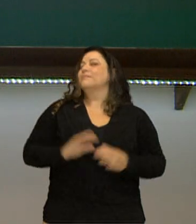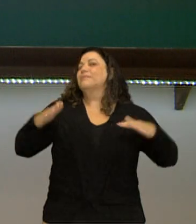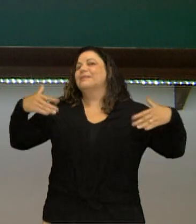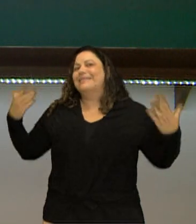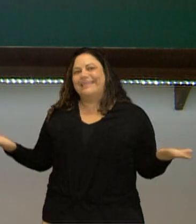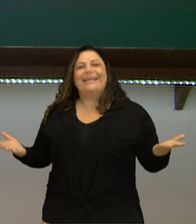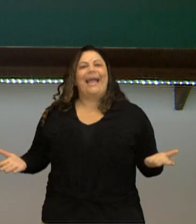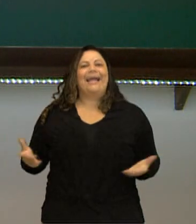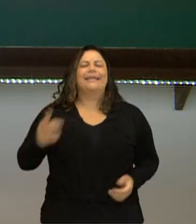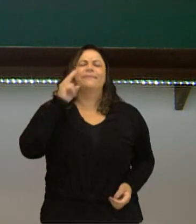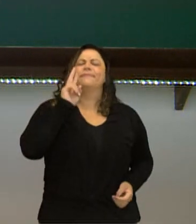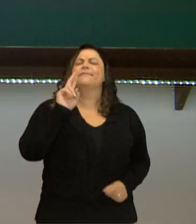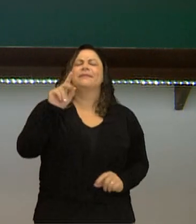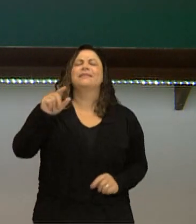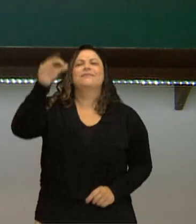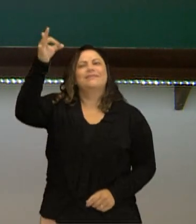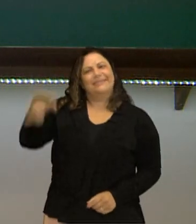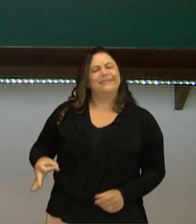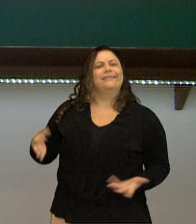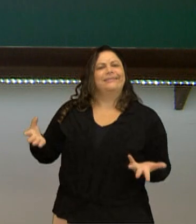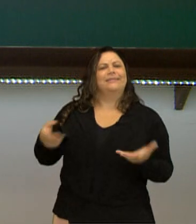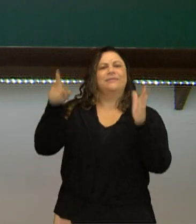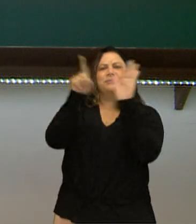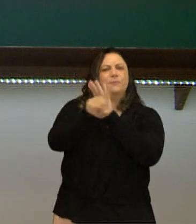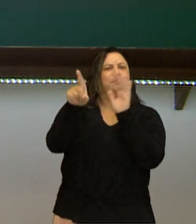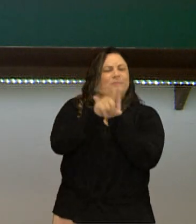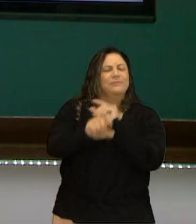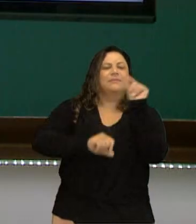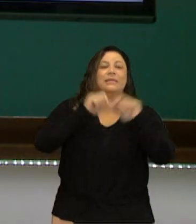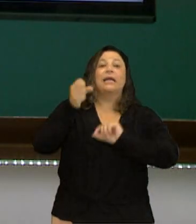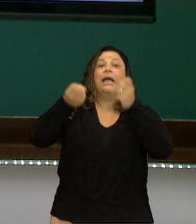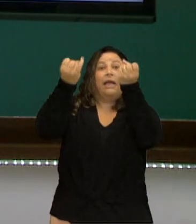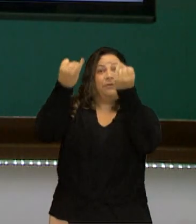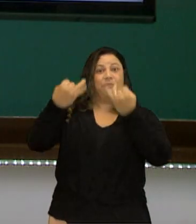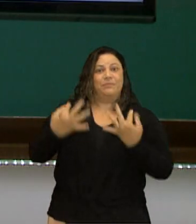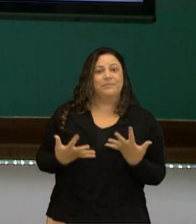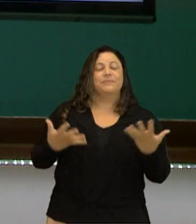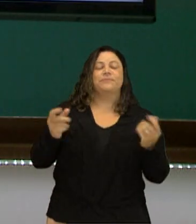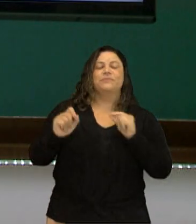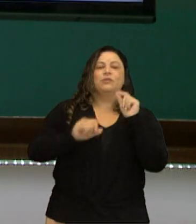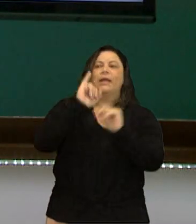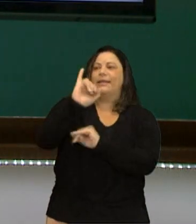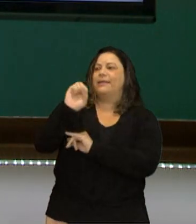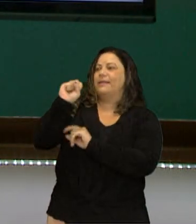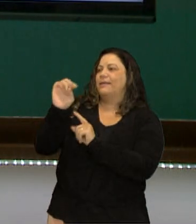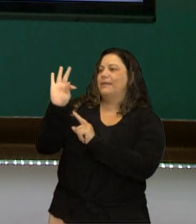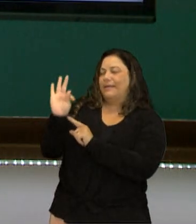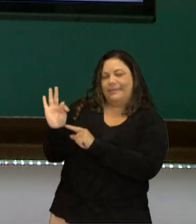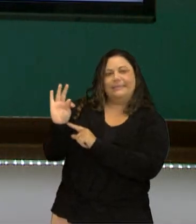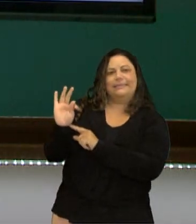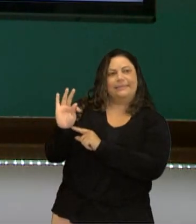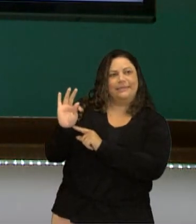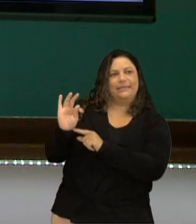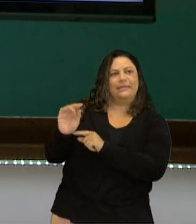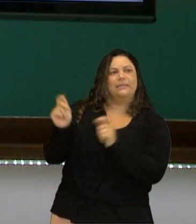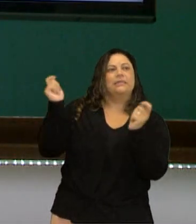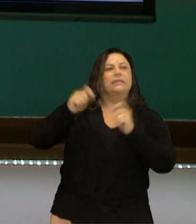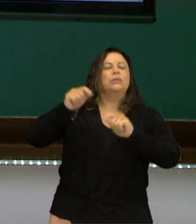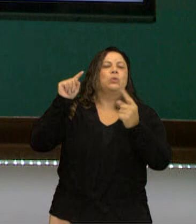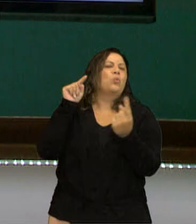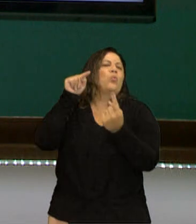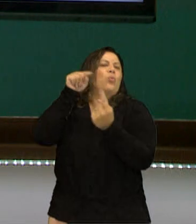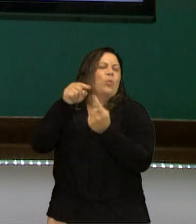E aí, vamos ver se você acertou esse quiz? Nós estamos falando então das ISTs. Quando eu me refiro